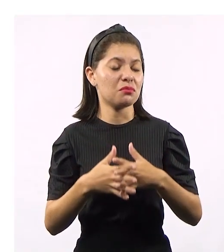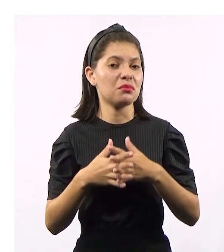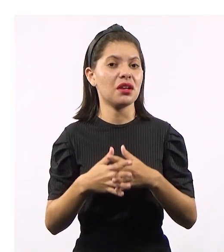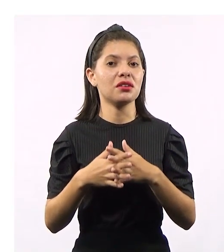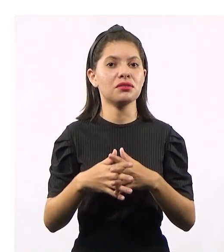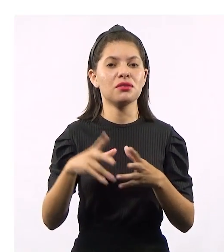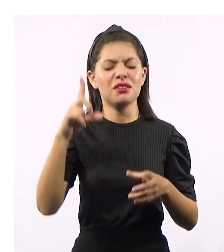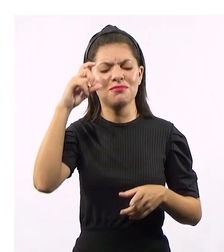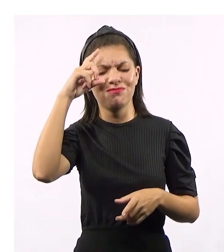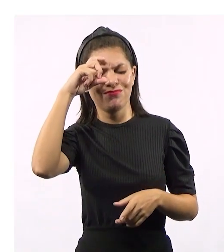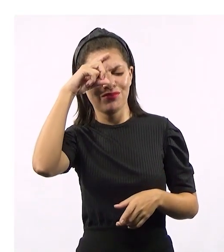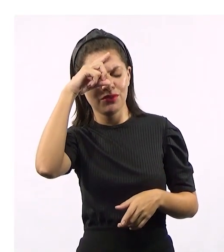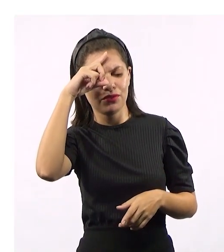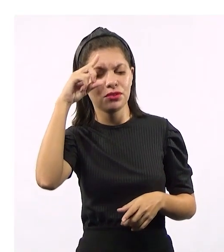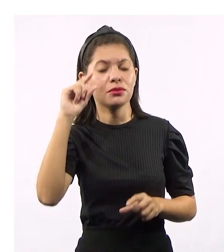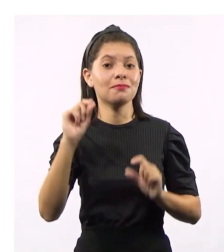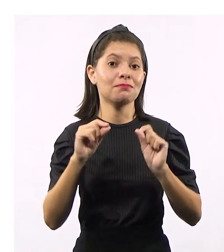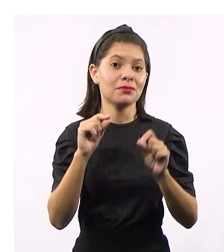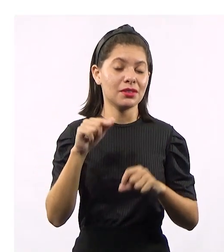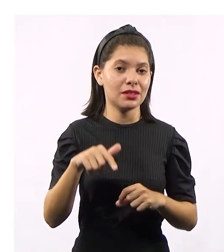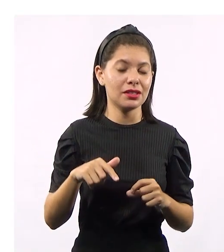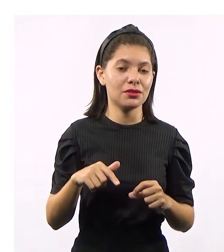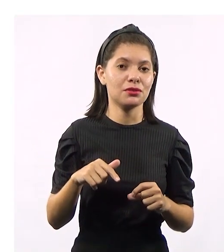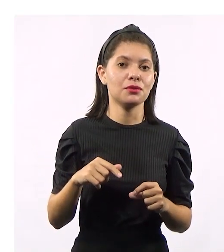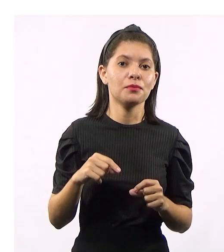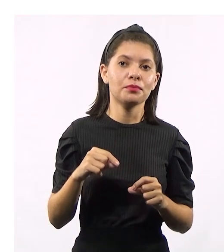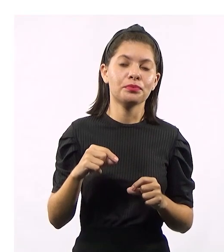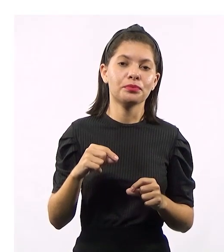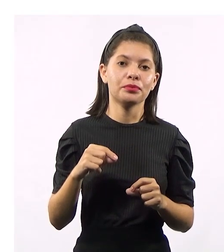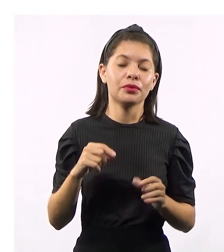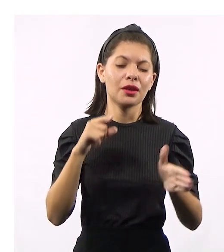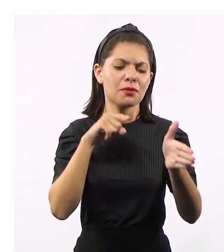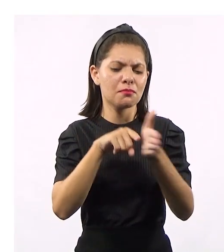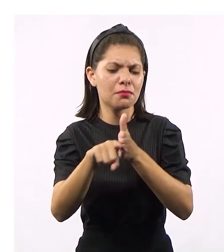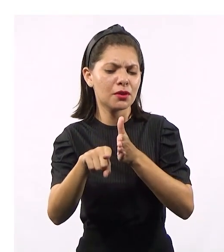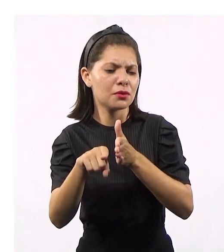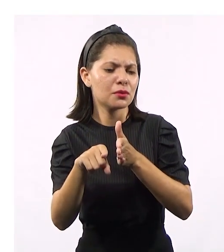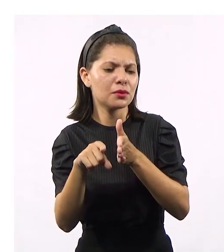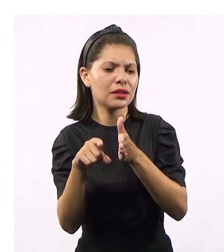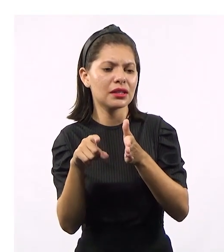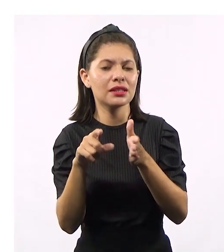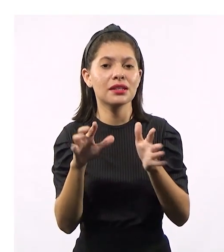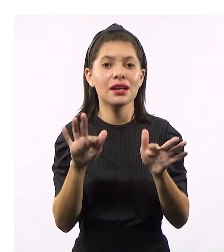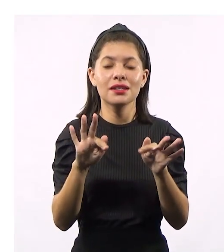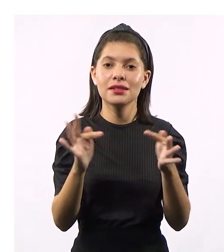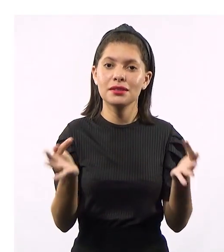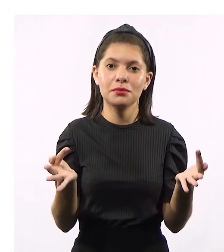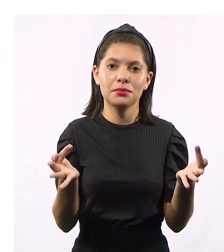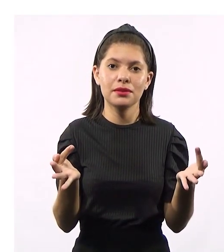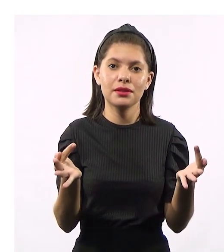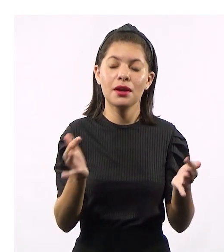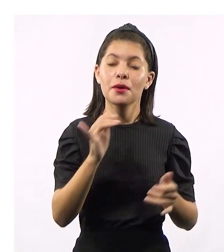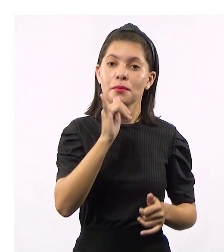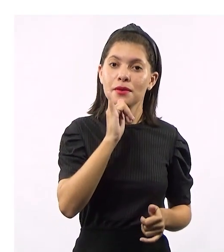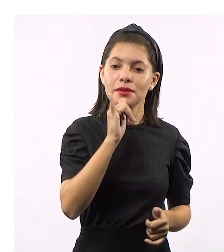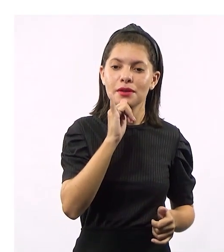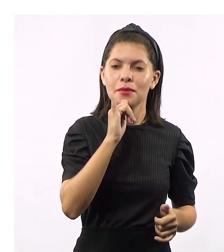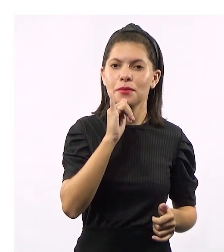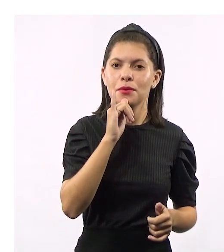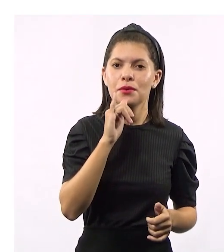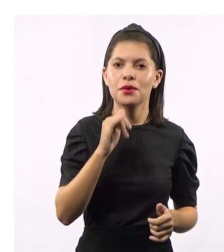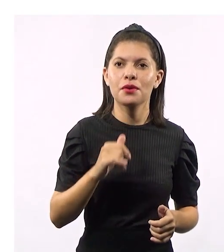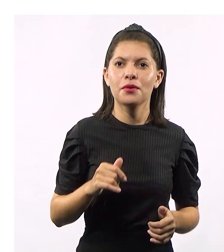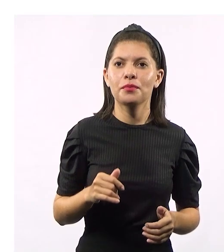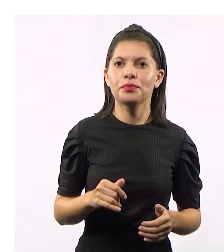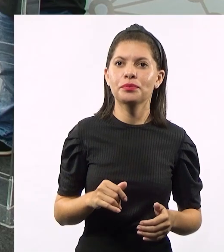dificulta. Isso tratando de perguntas simples. Imagine uma pergunta, se eu perguntasse para o professor qual a